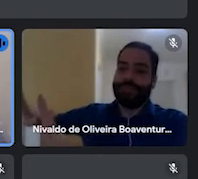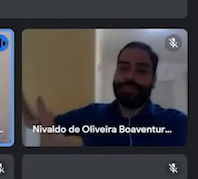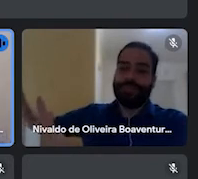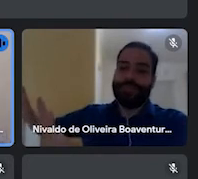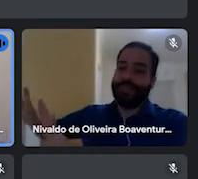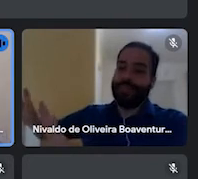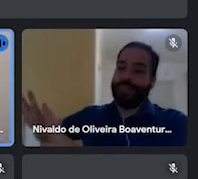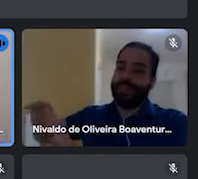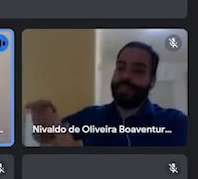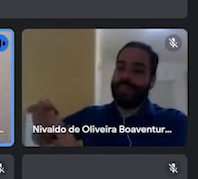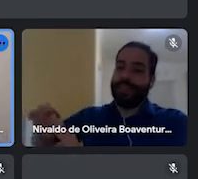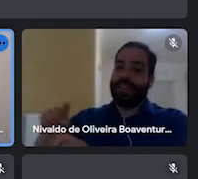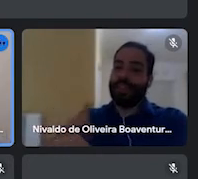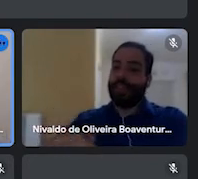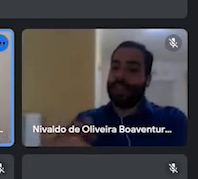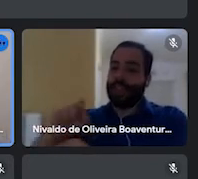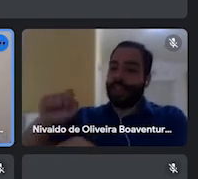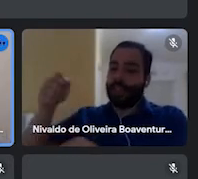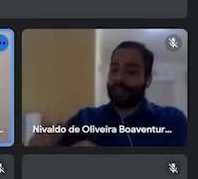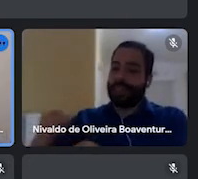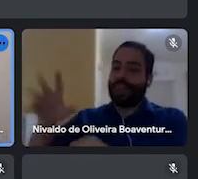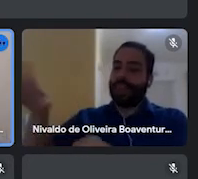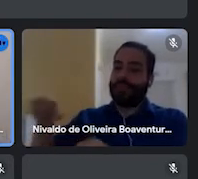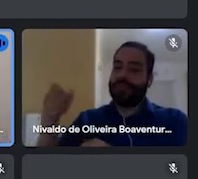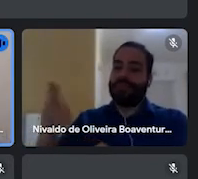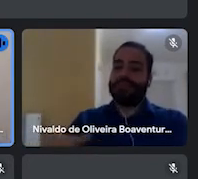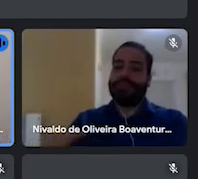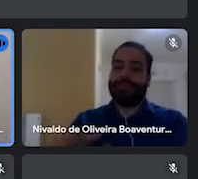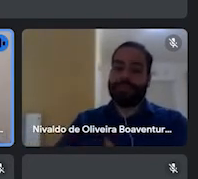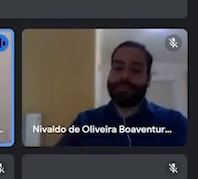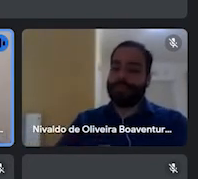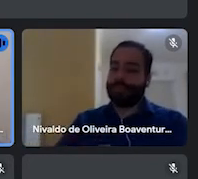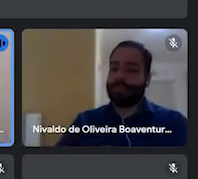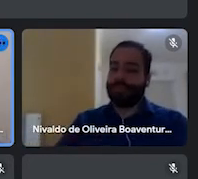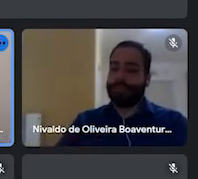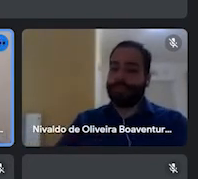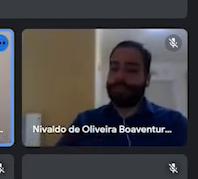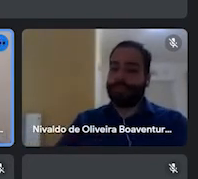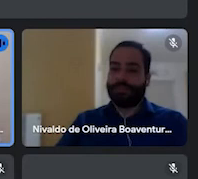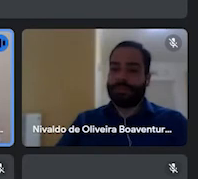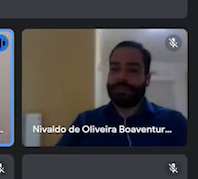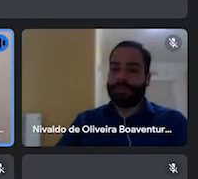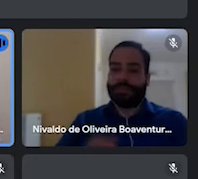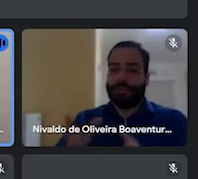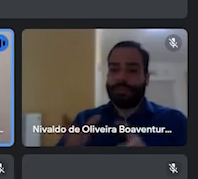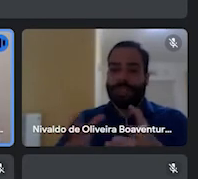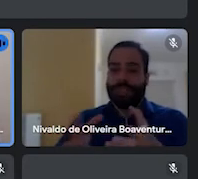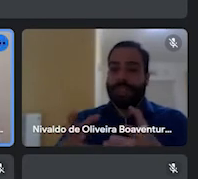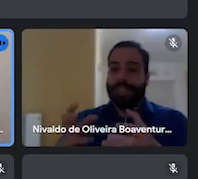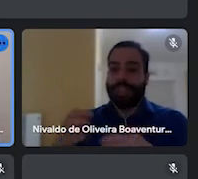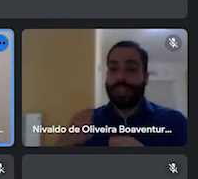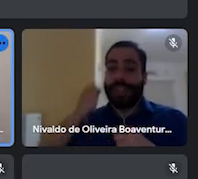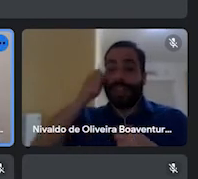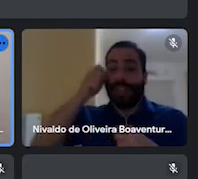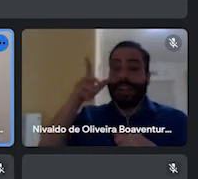próxima programação retira. Não vai dar uma de herói,